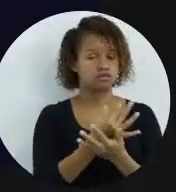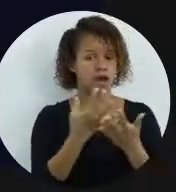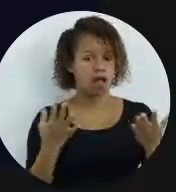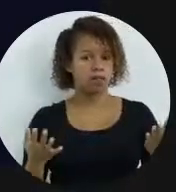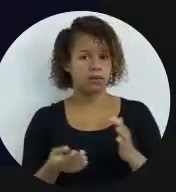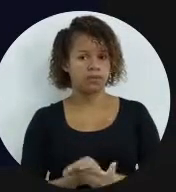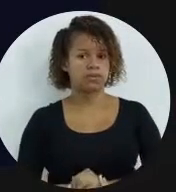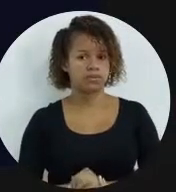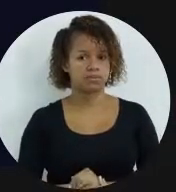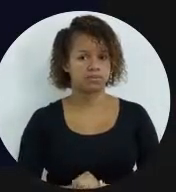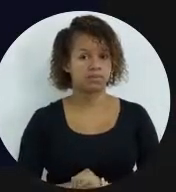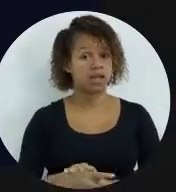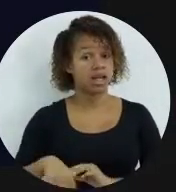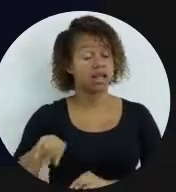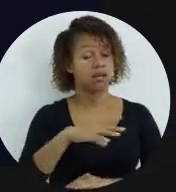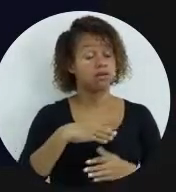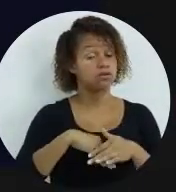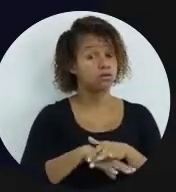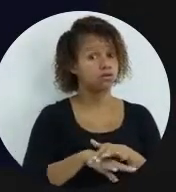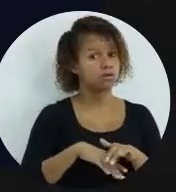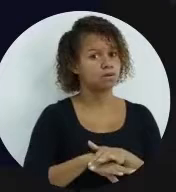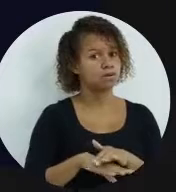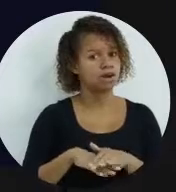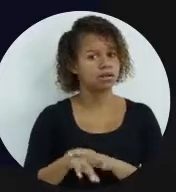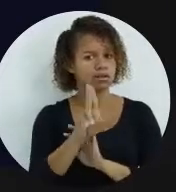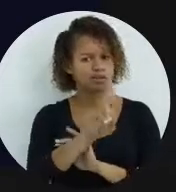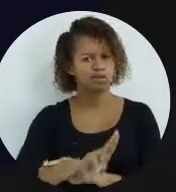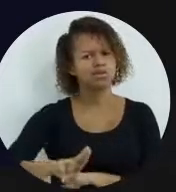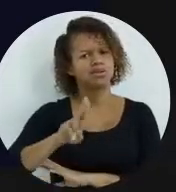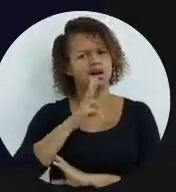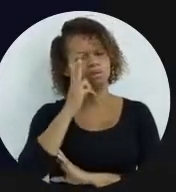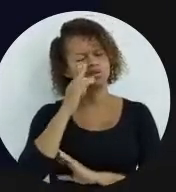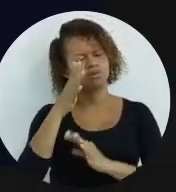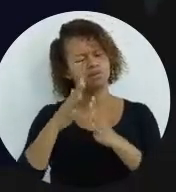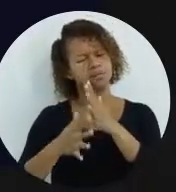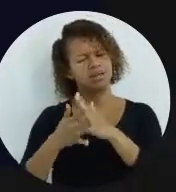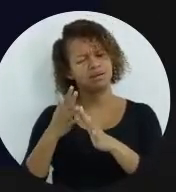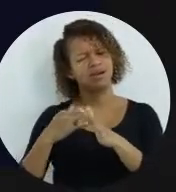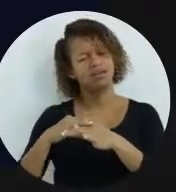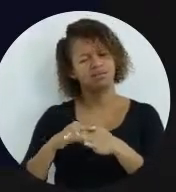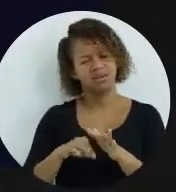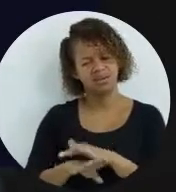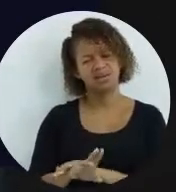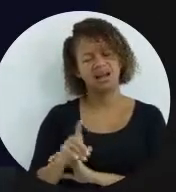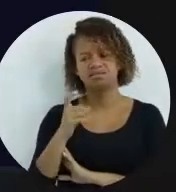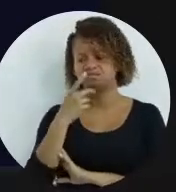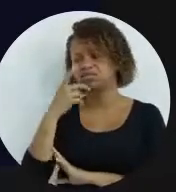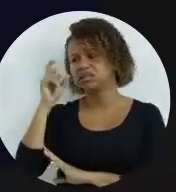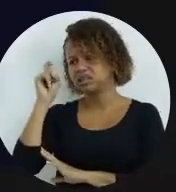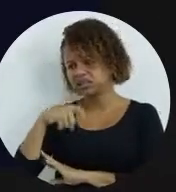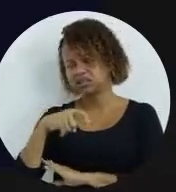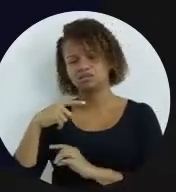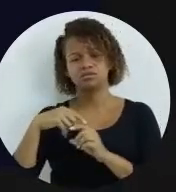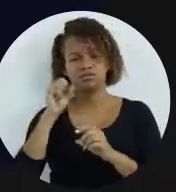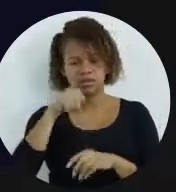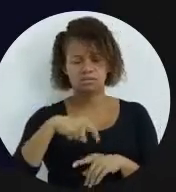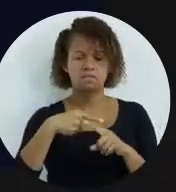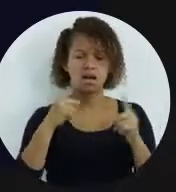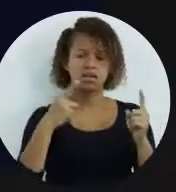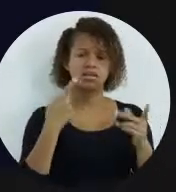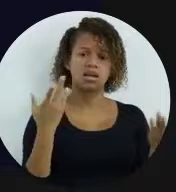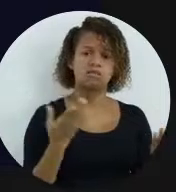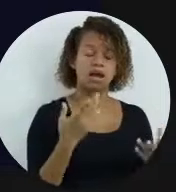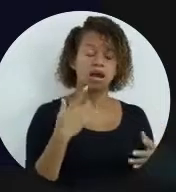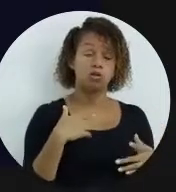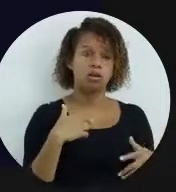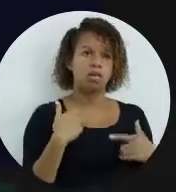valores. Então, ele guarda os valores e aí a gente usa. É uma forma mais complicada de se guardar valores? Sim, mas ela serve que é para a gente